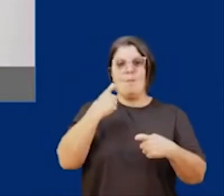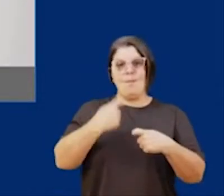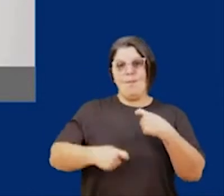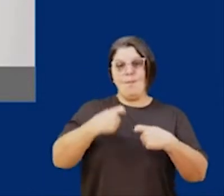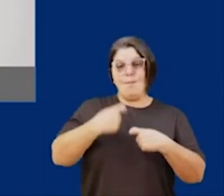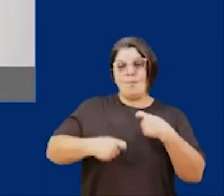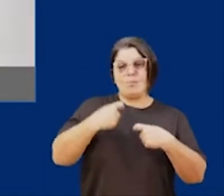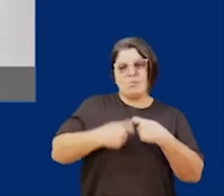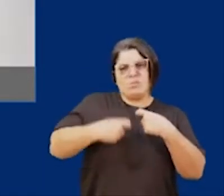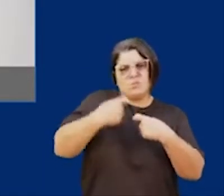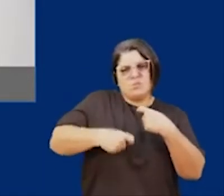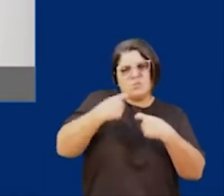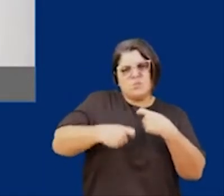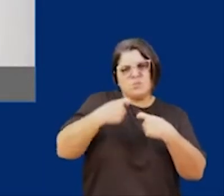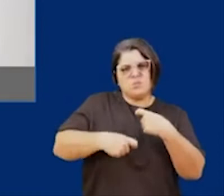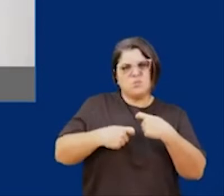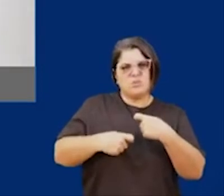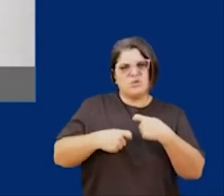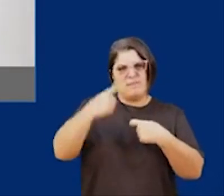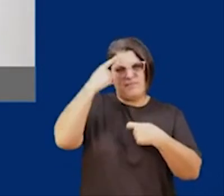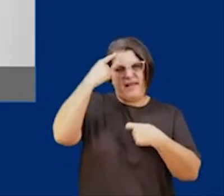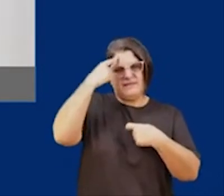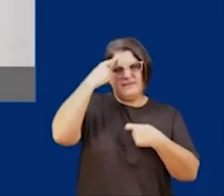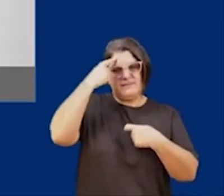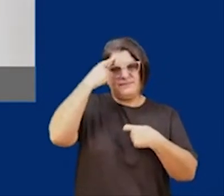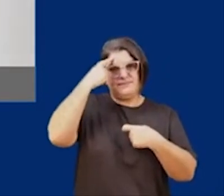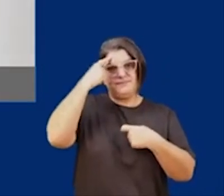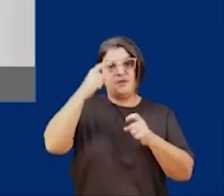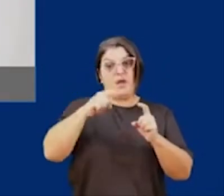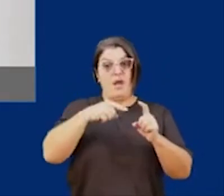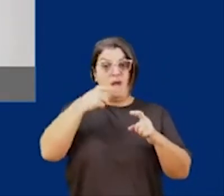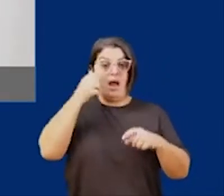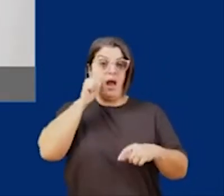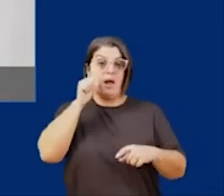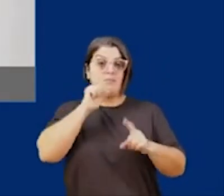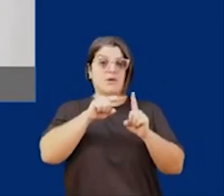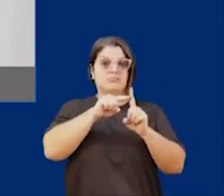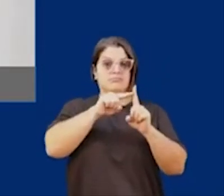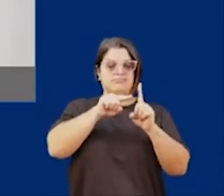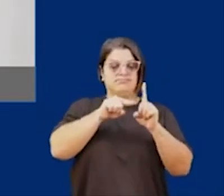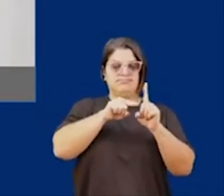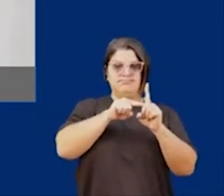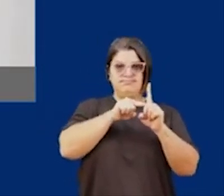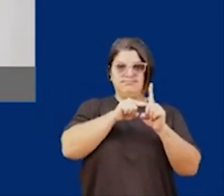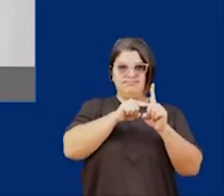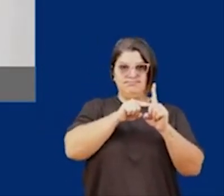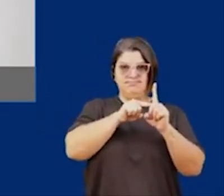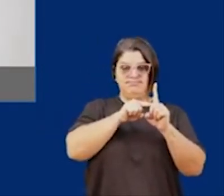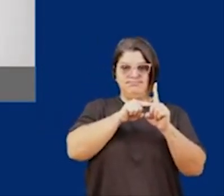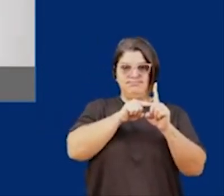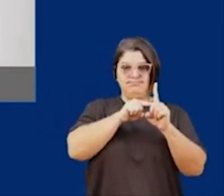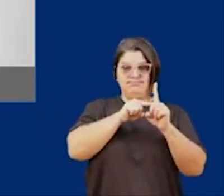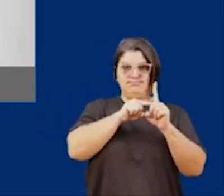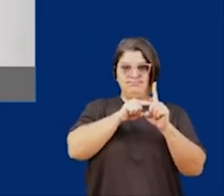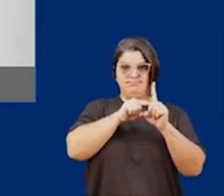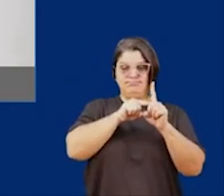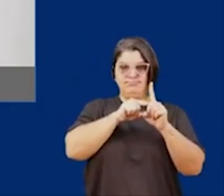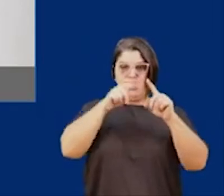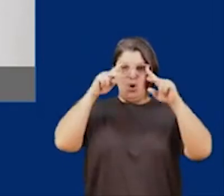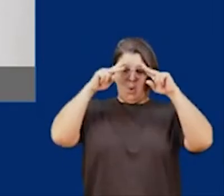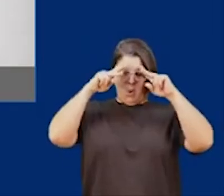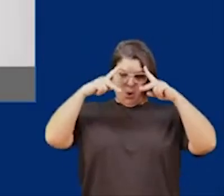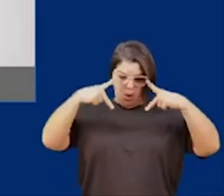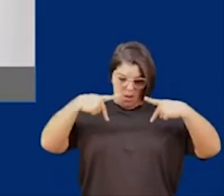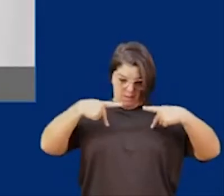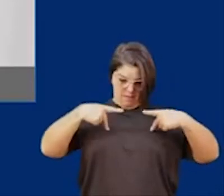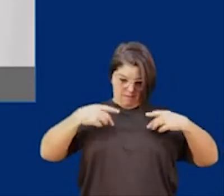Essas mulheres que estão gestaram, elas se relacionavam com essas mamas de outra maneira,